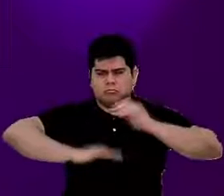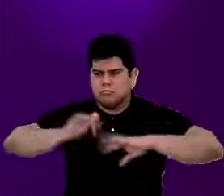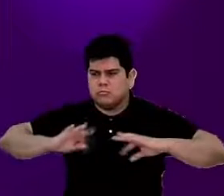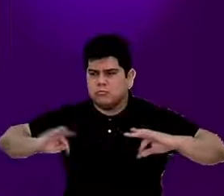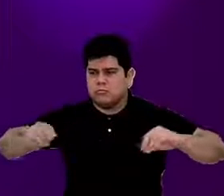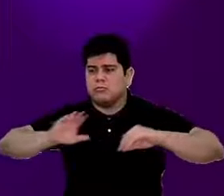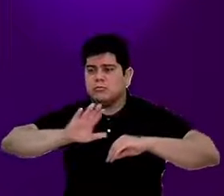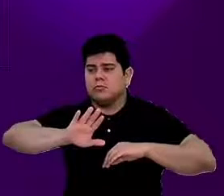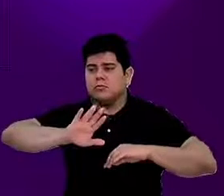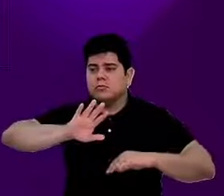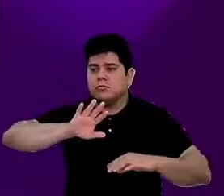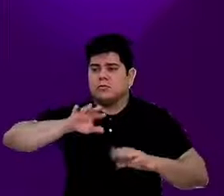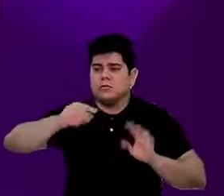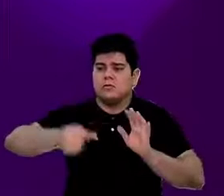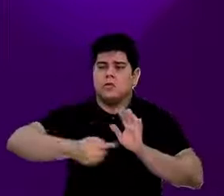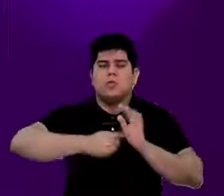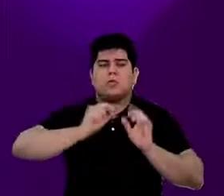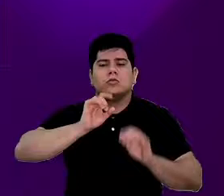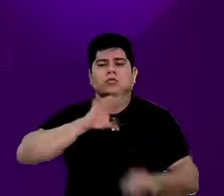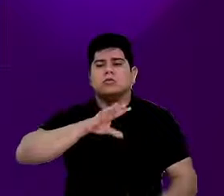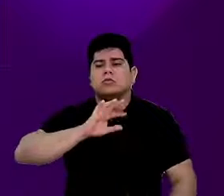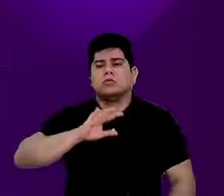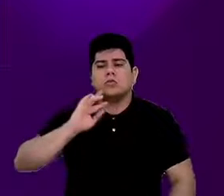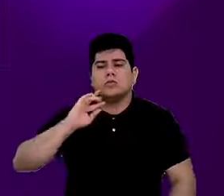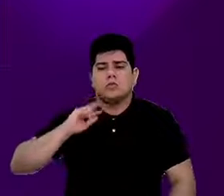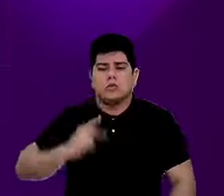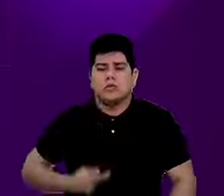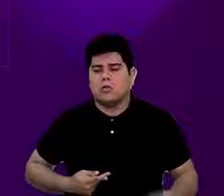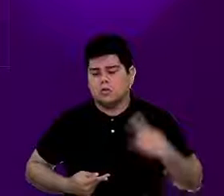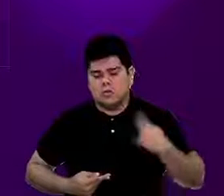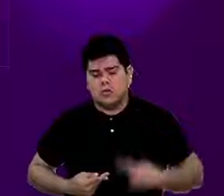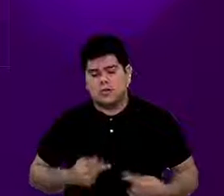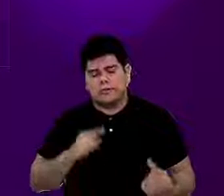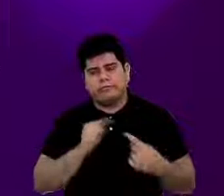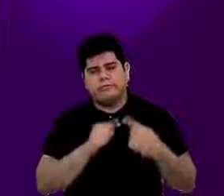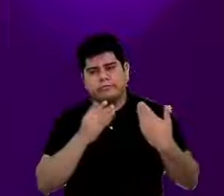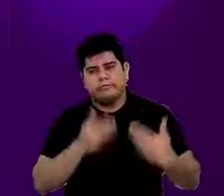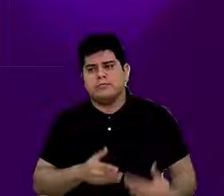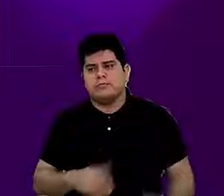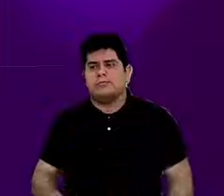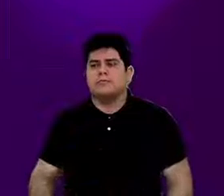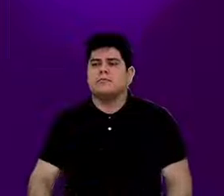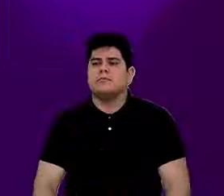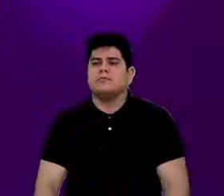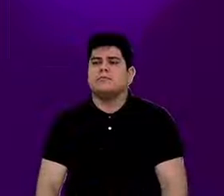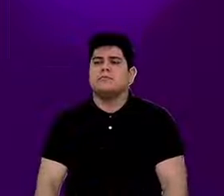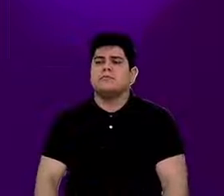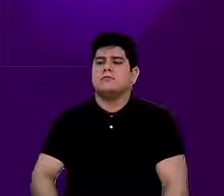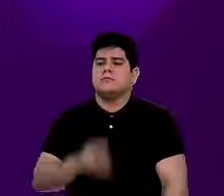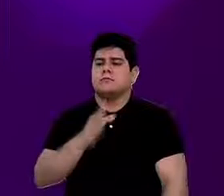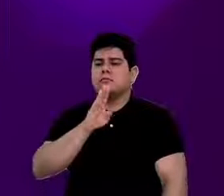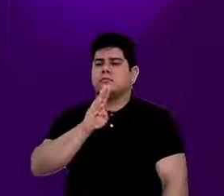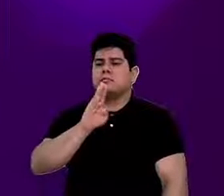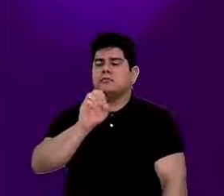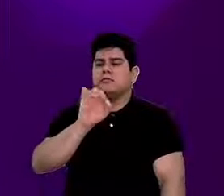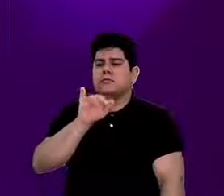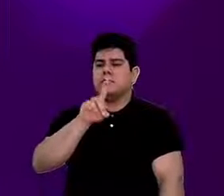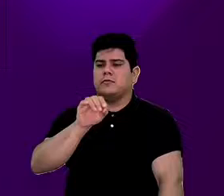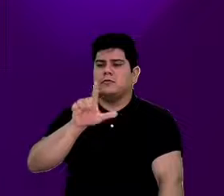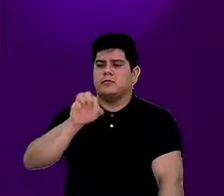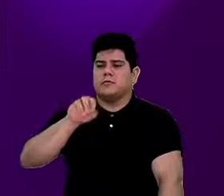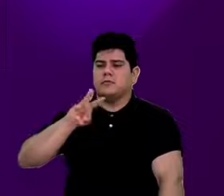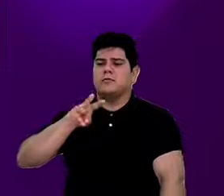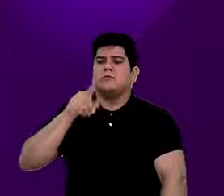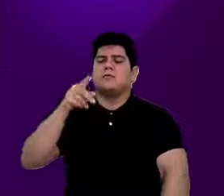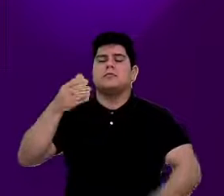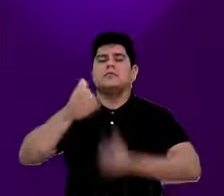ao tocar uma alma humana, seja apenas uma outra alma humana. Bernard Locke, no seu livro Arte Perdida de Curar,